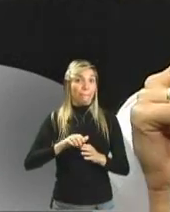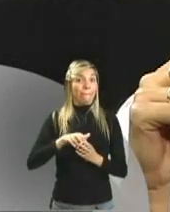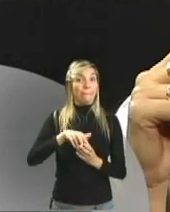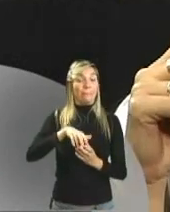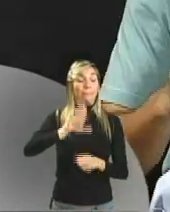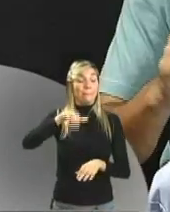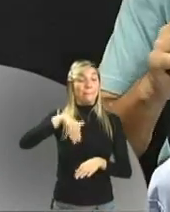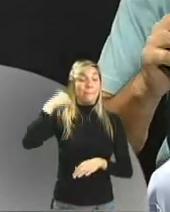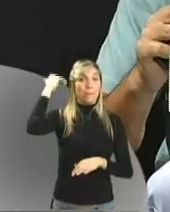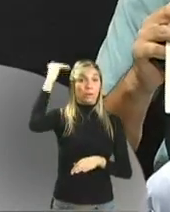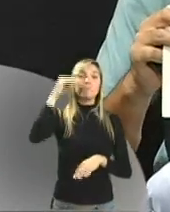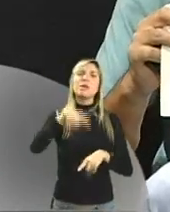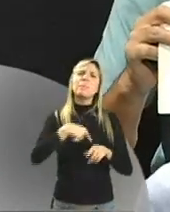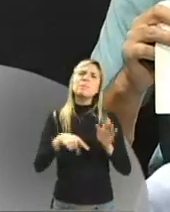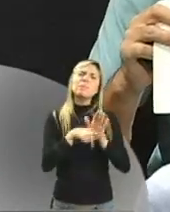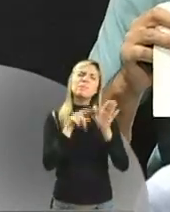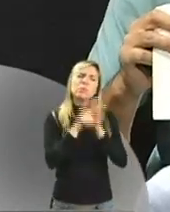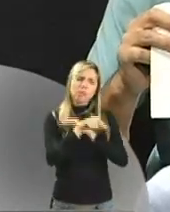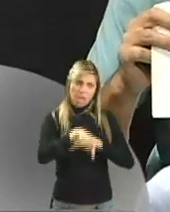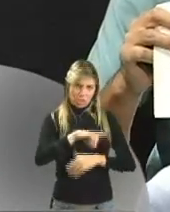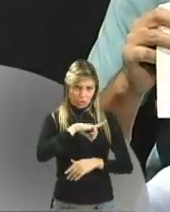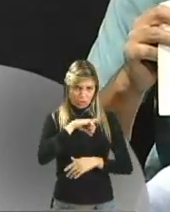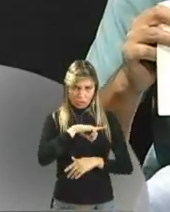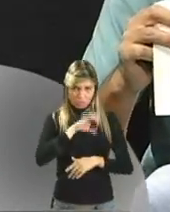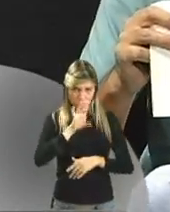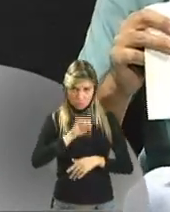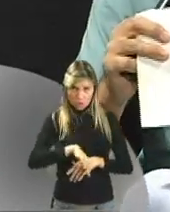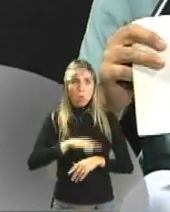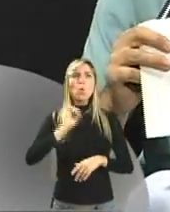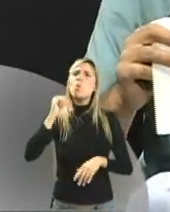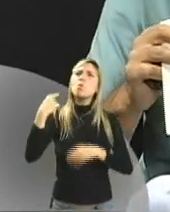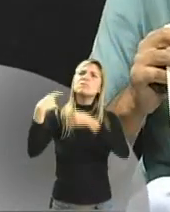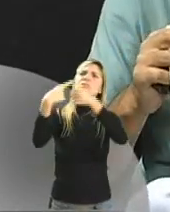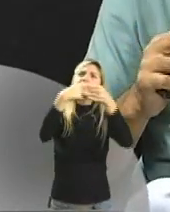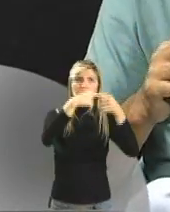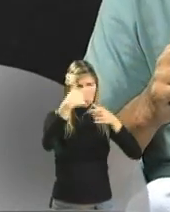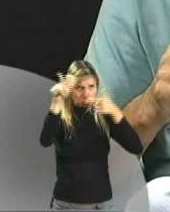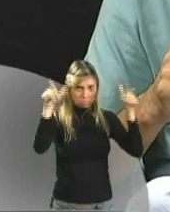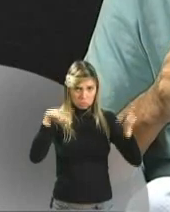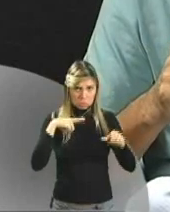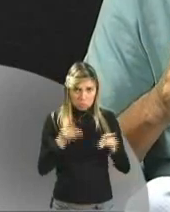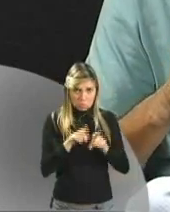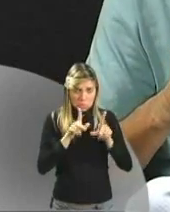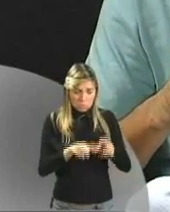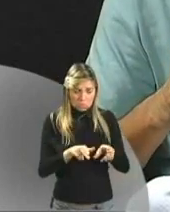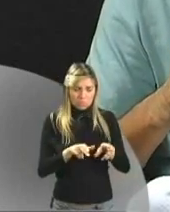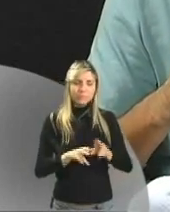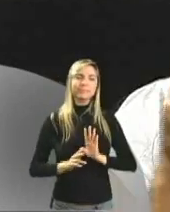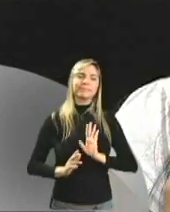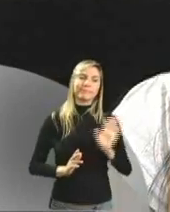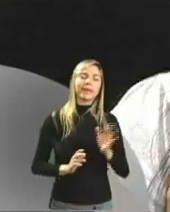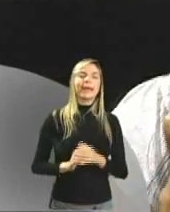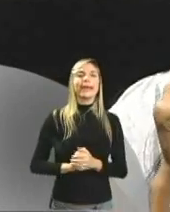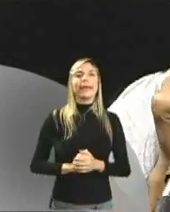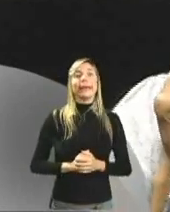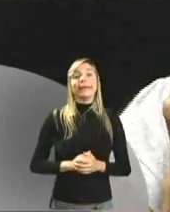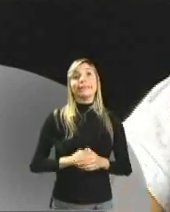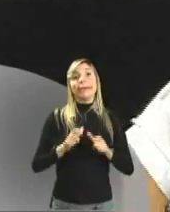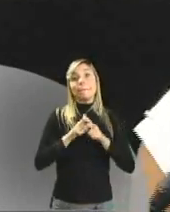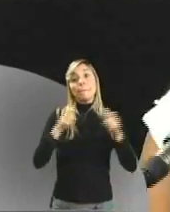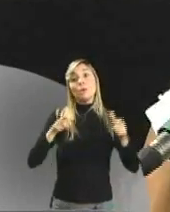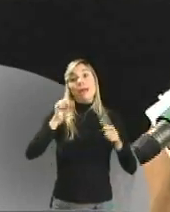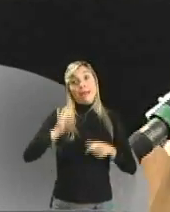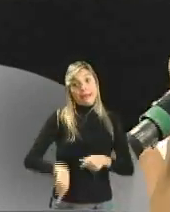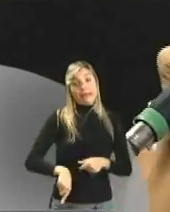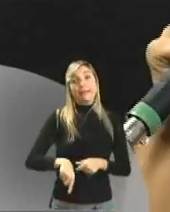menos. E esses pacientes todos são Divinópolis? Porque a Divinópolis atende uma região maior, né? Esses pacientes